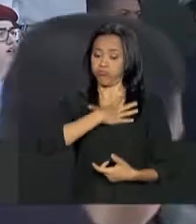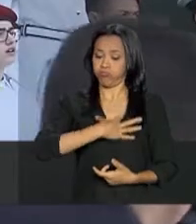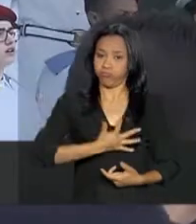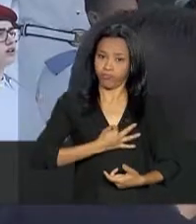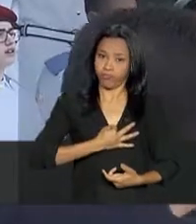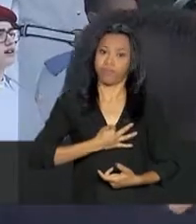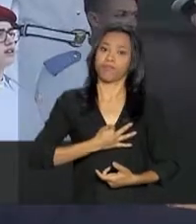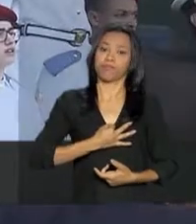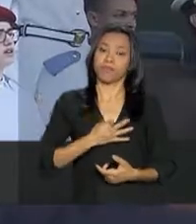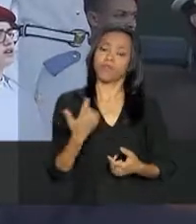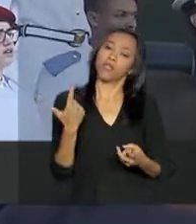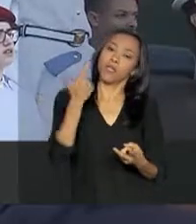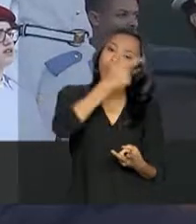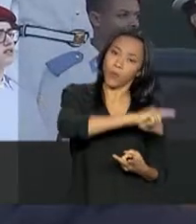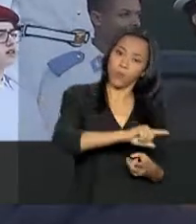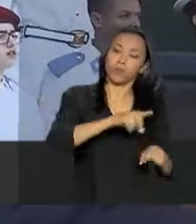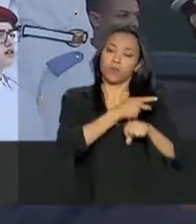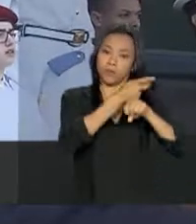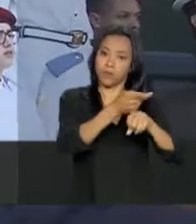do Pacificador.